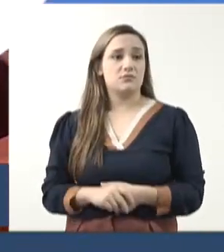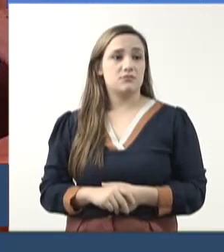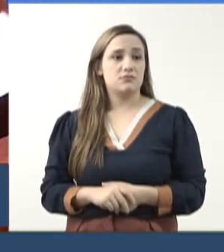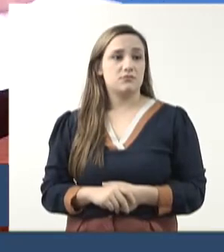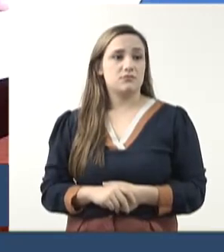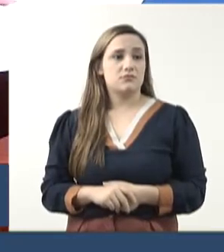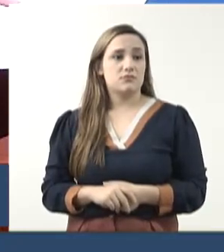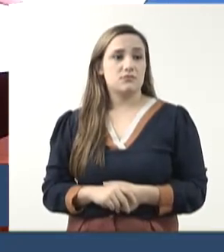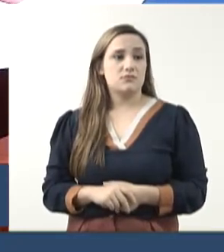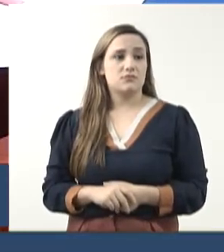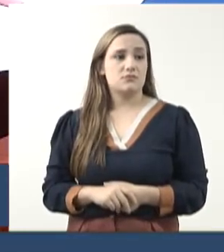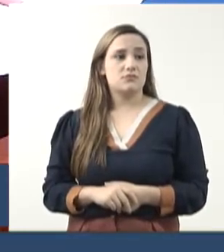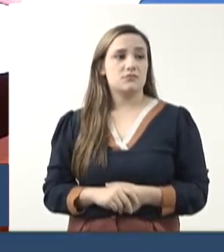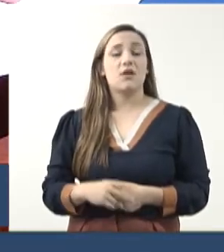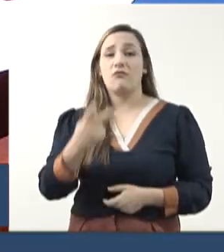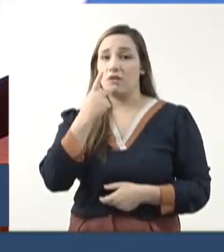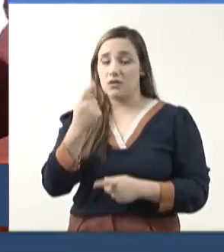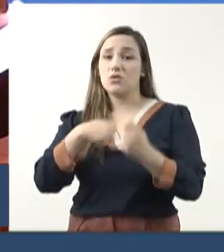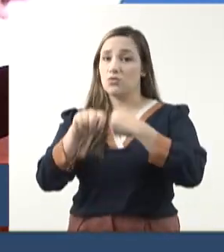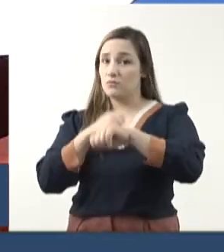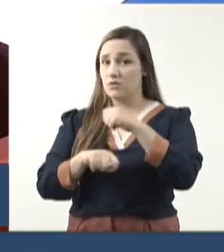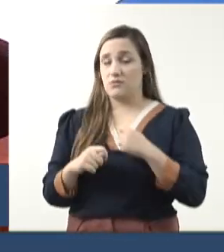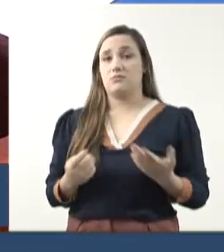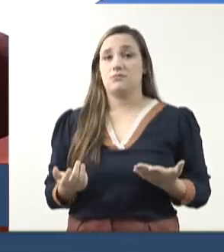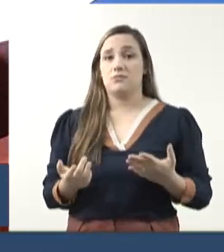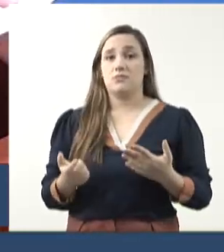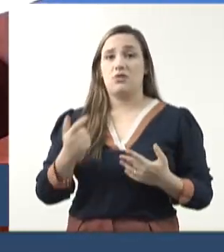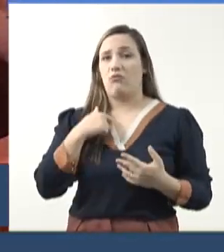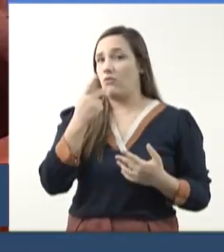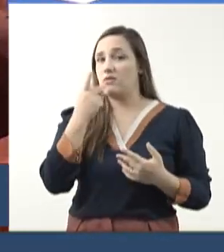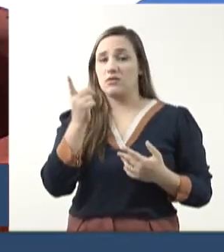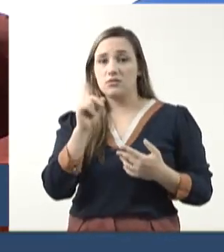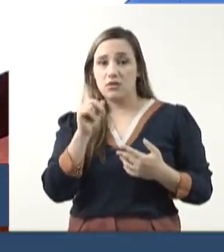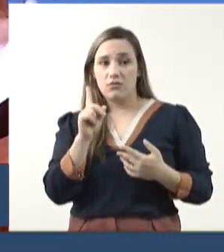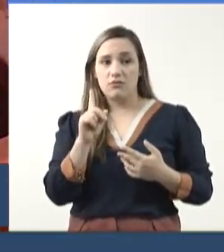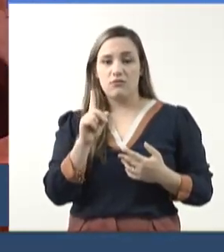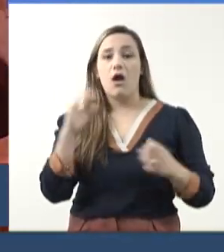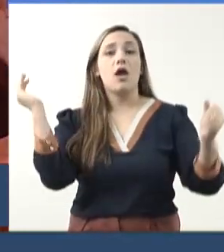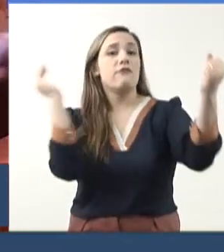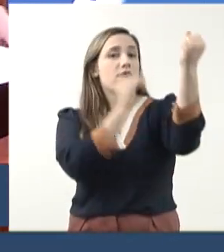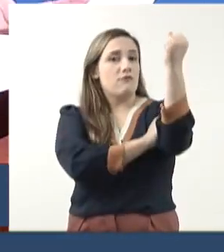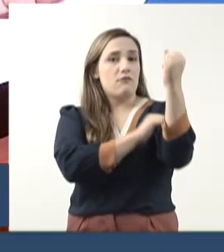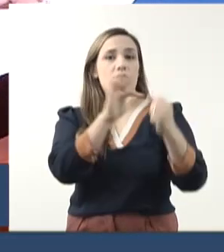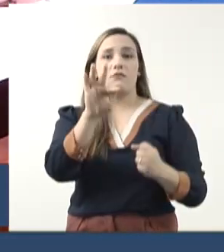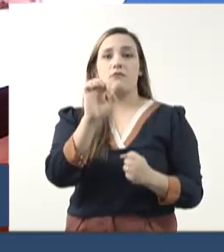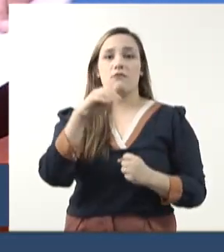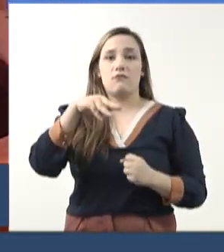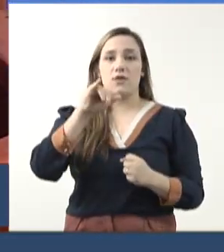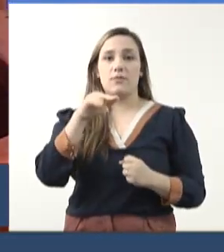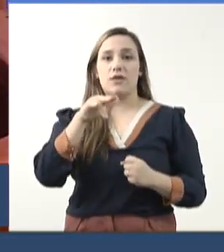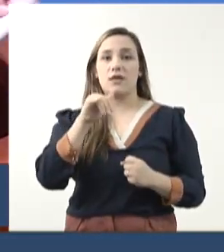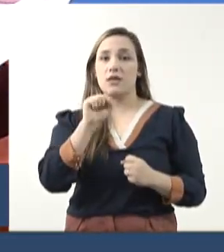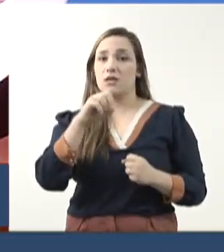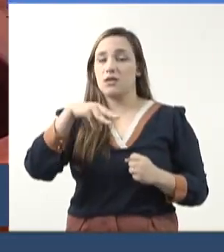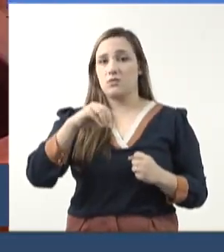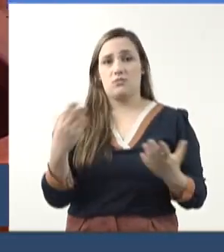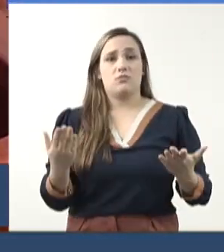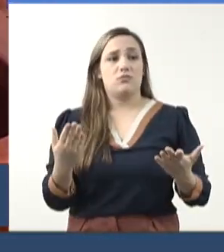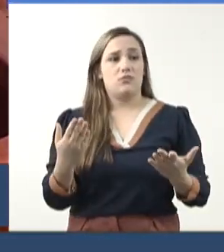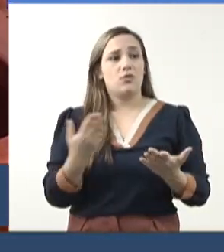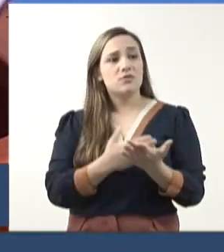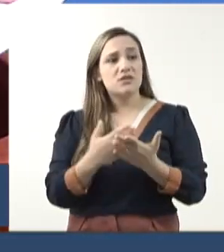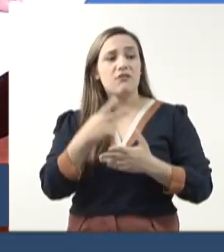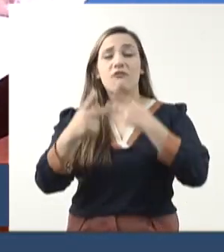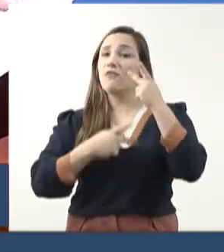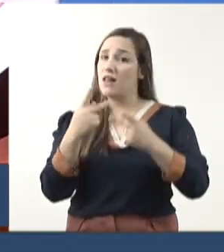Ora, nós estamos falando de economia. Nós não estamos falando de feminismo, nós estamos falando de economia. Então, vamos começar